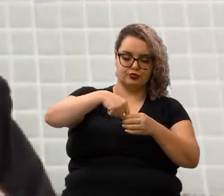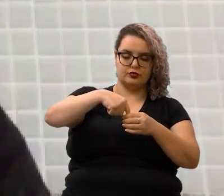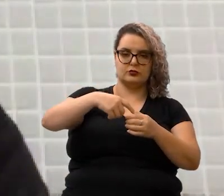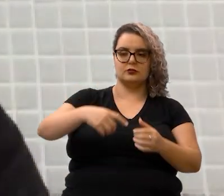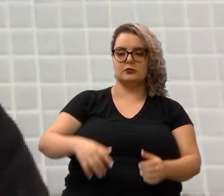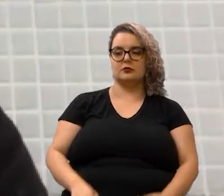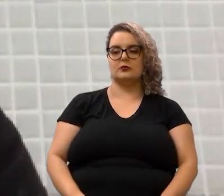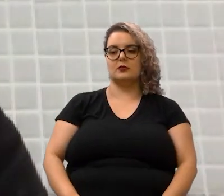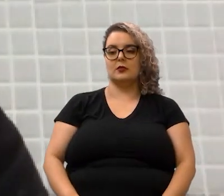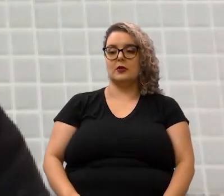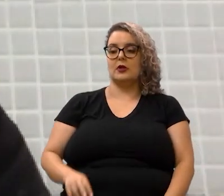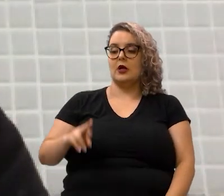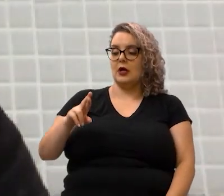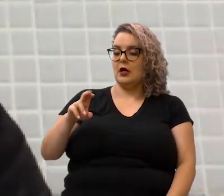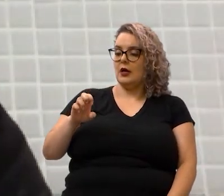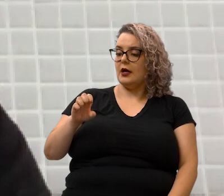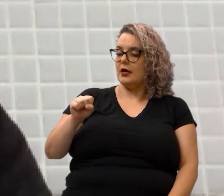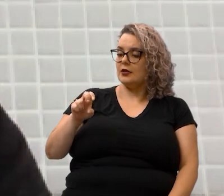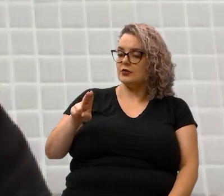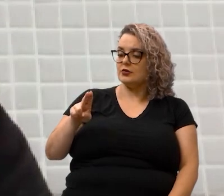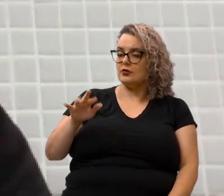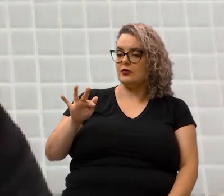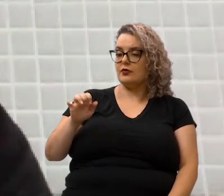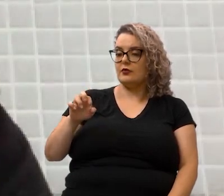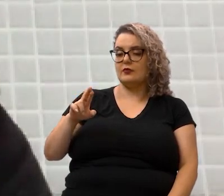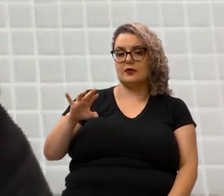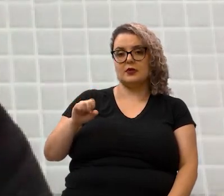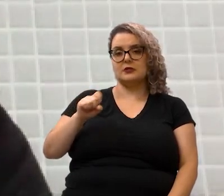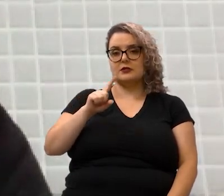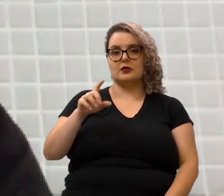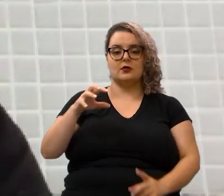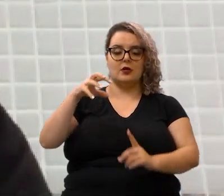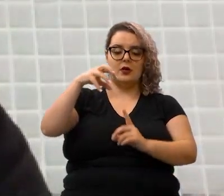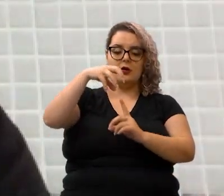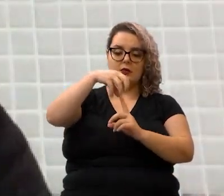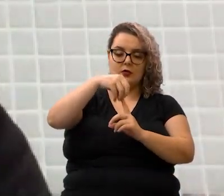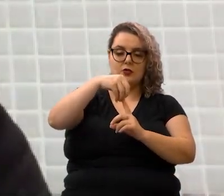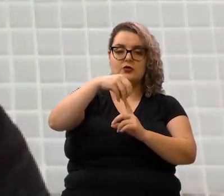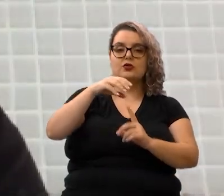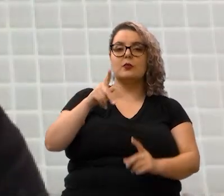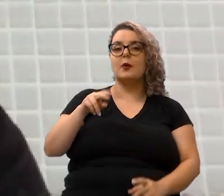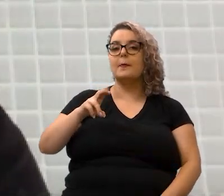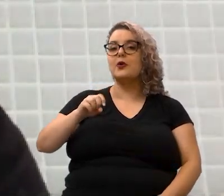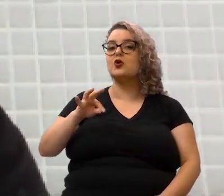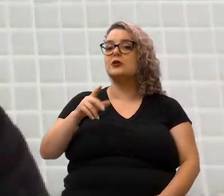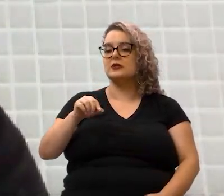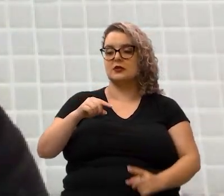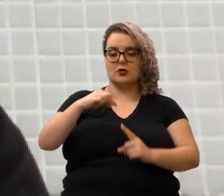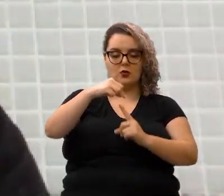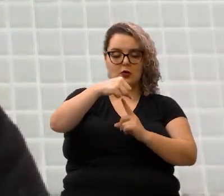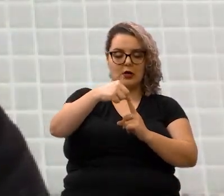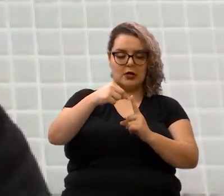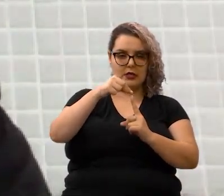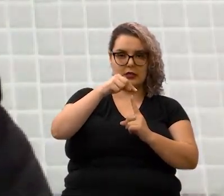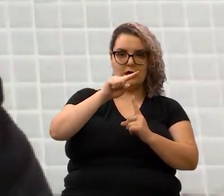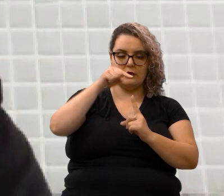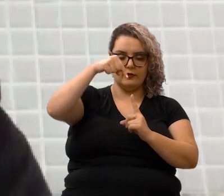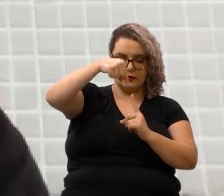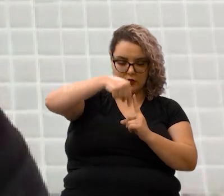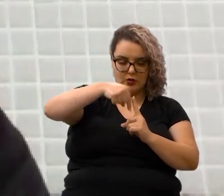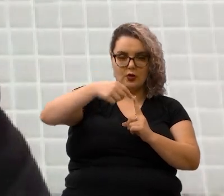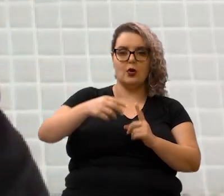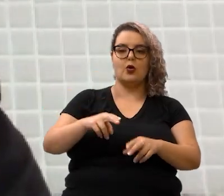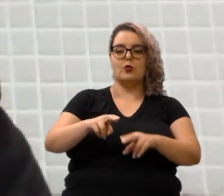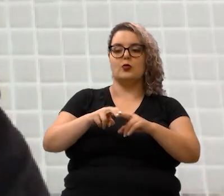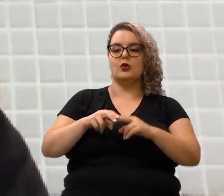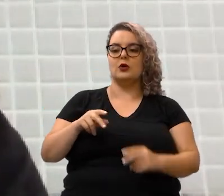dentro do fêmur. Na Resurface, não. Eu vou pegar e pôr uma capinha de metal somente aqui. Não sei se deu